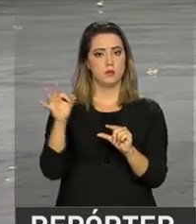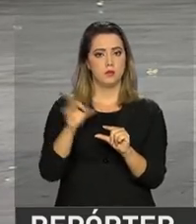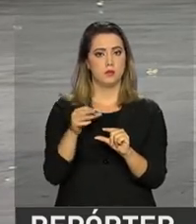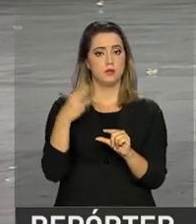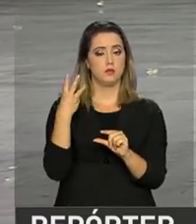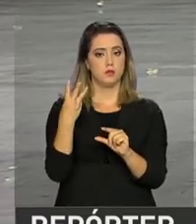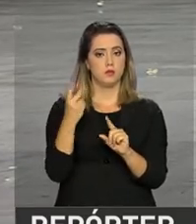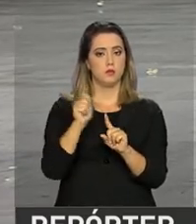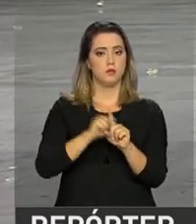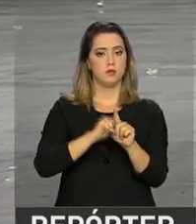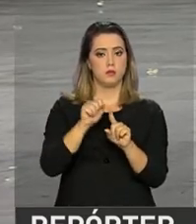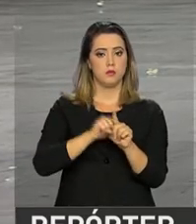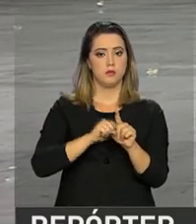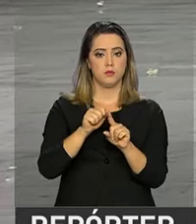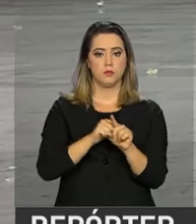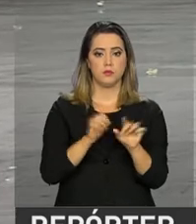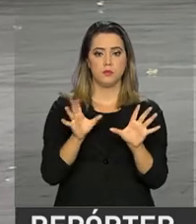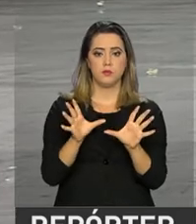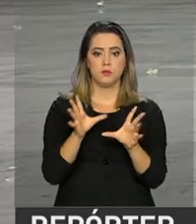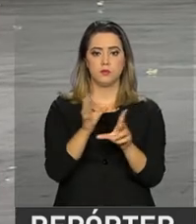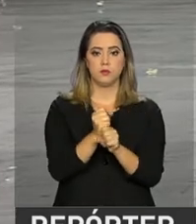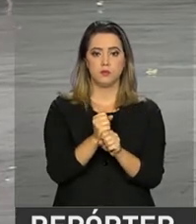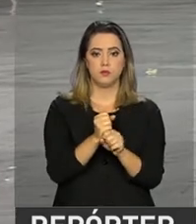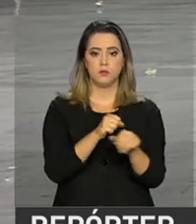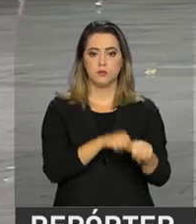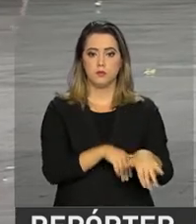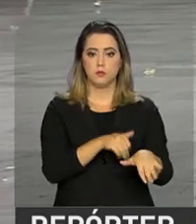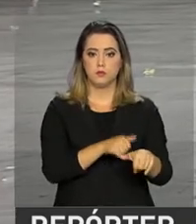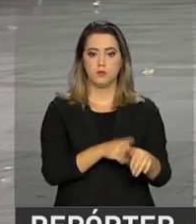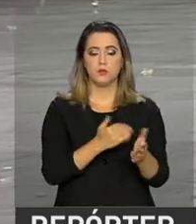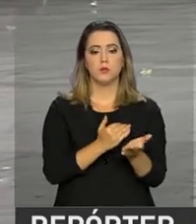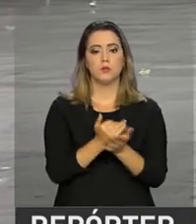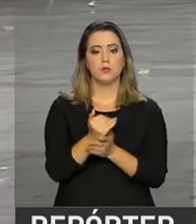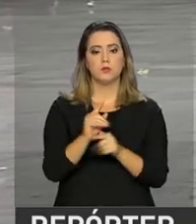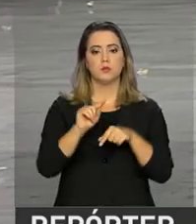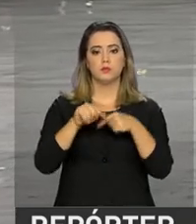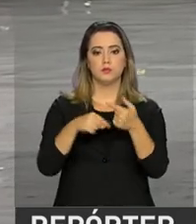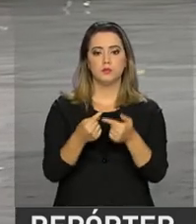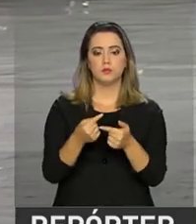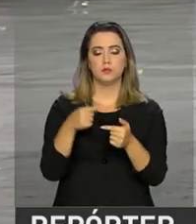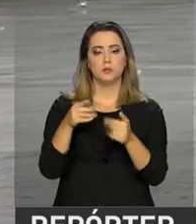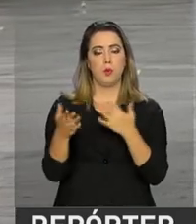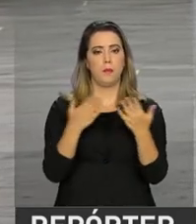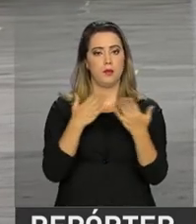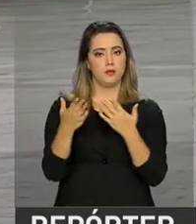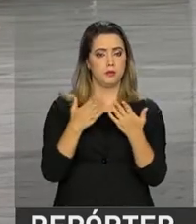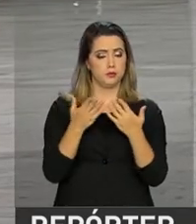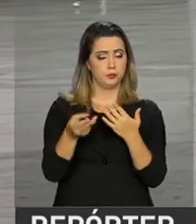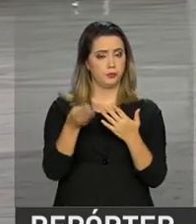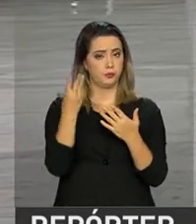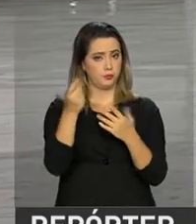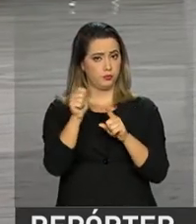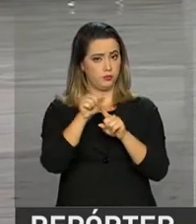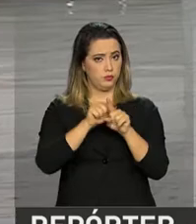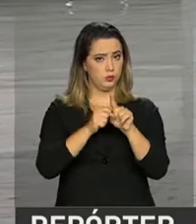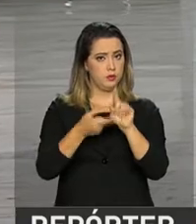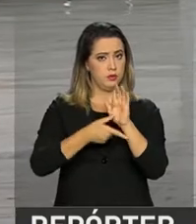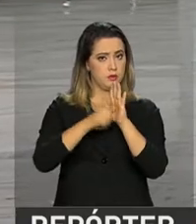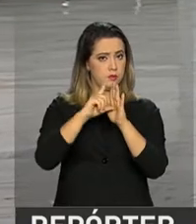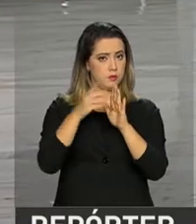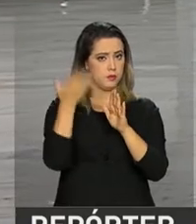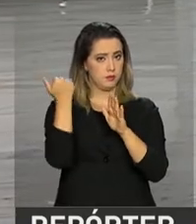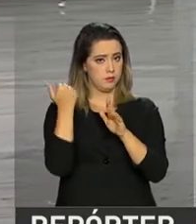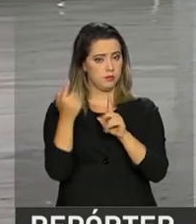trimestre fechado em setembro em relação ao trimestre imediatamente anterior àquele que foi finalizado em